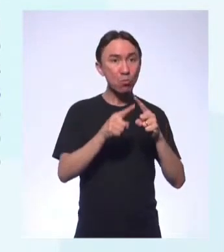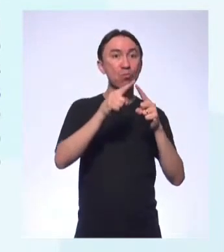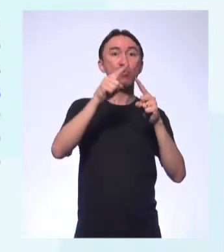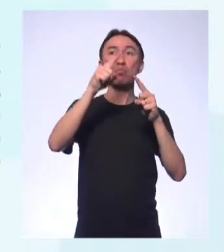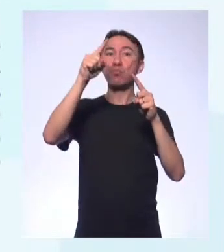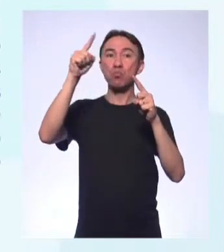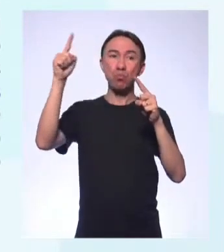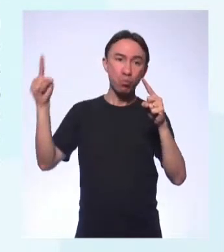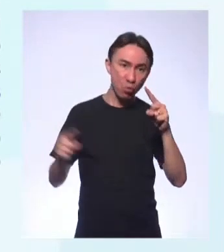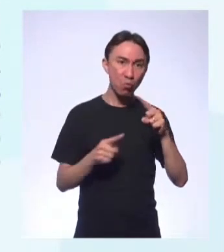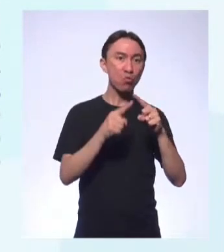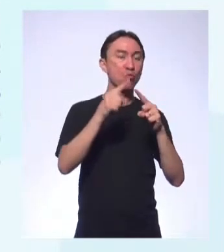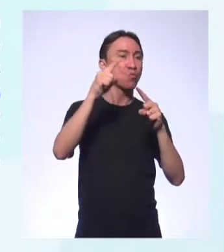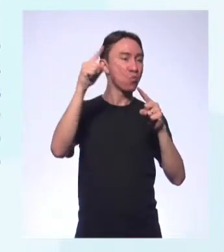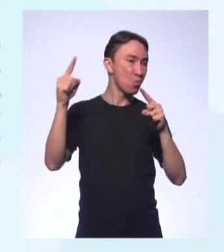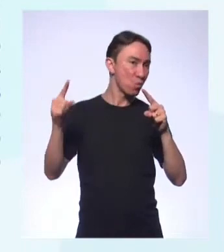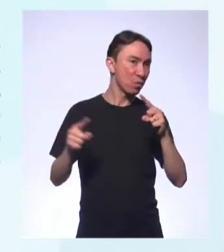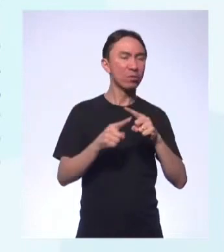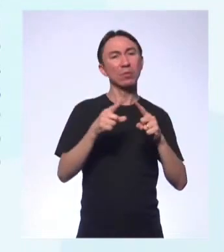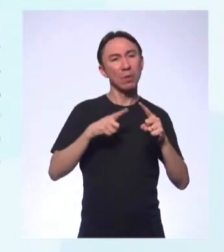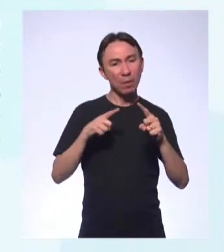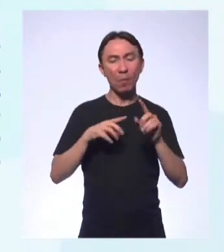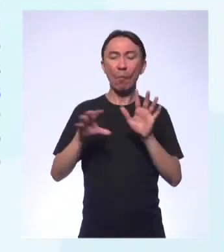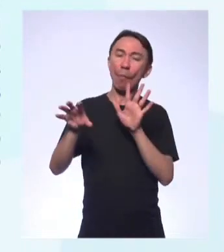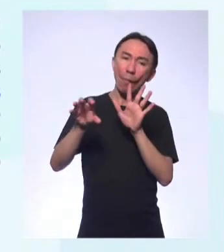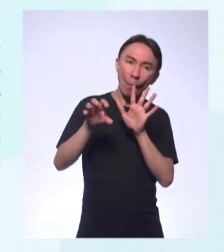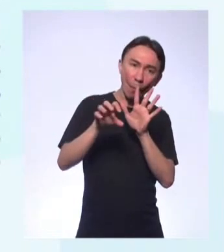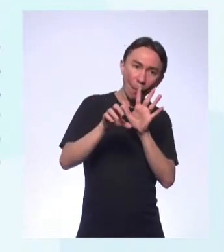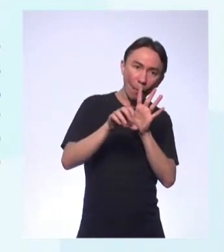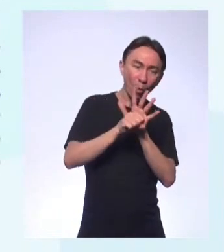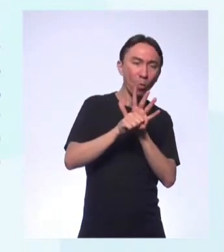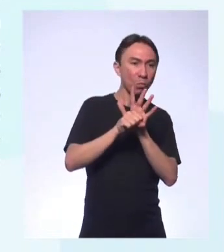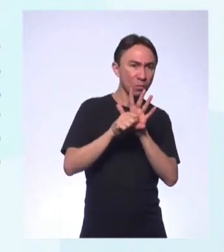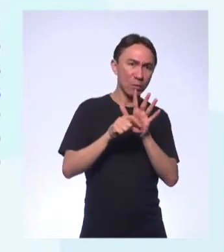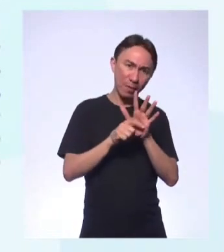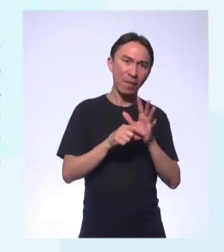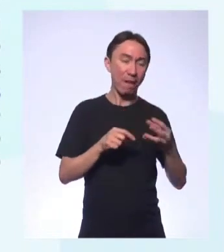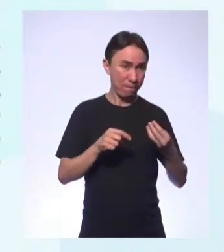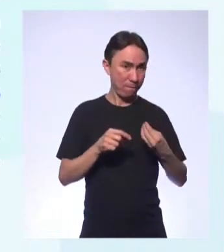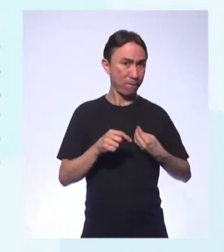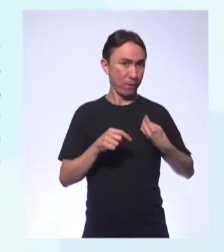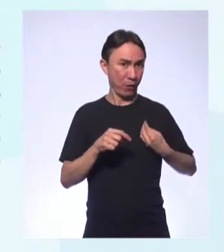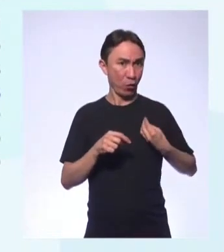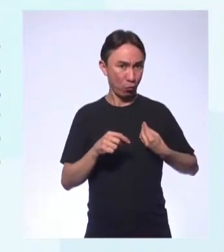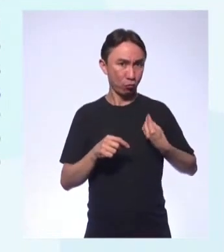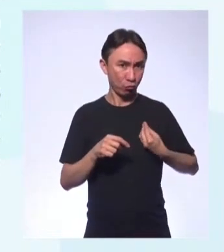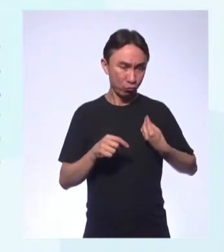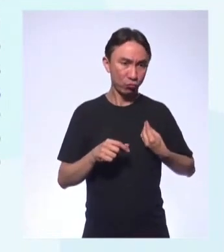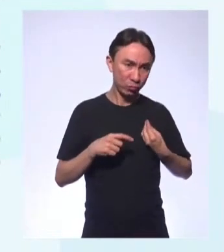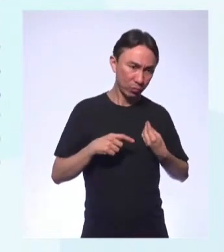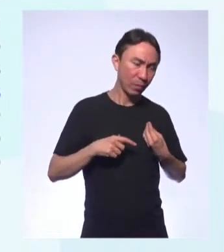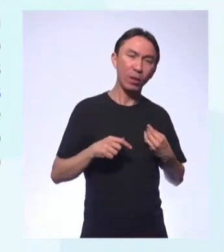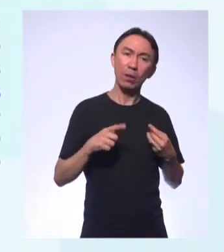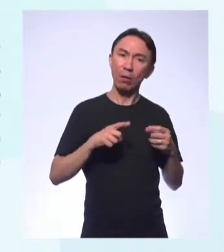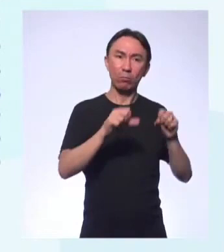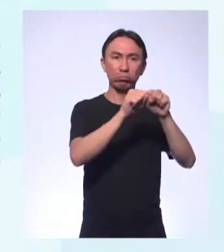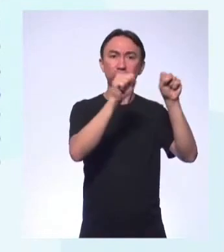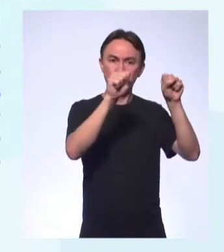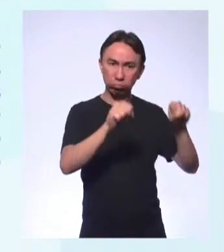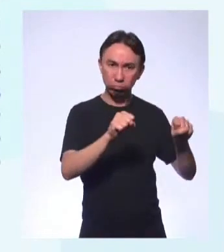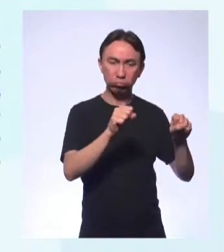e reciclado pelos componentes bióticos, ok, que são todos os seres vivos que formam o sistema biótico, e